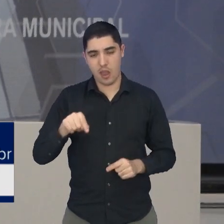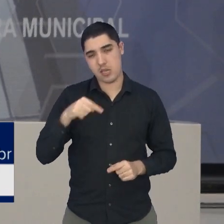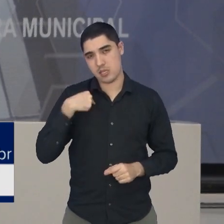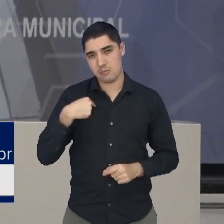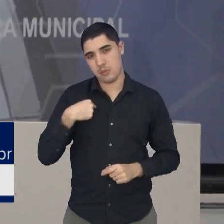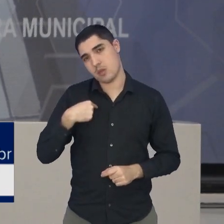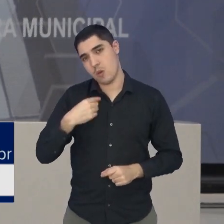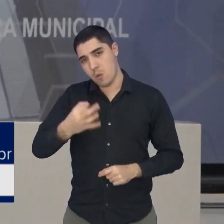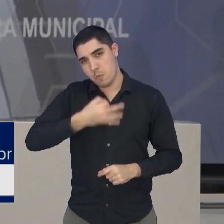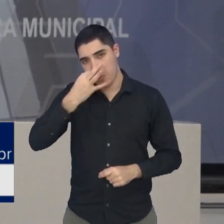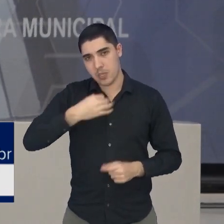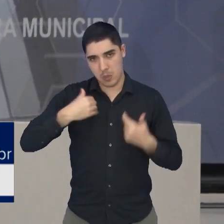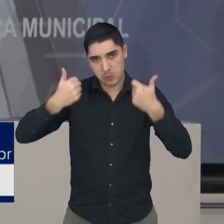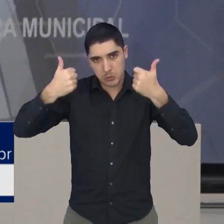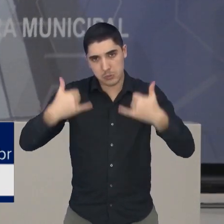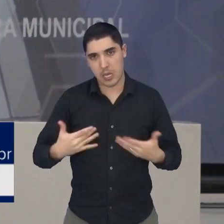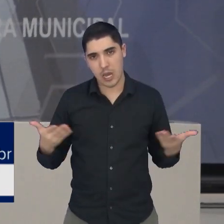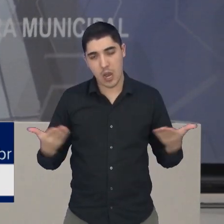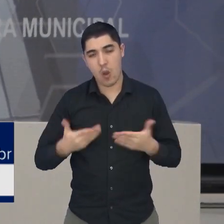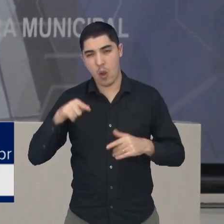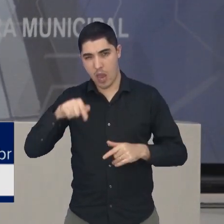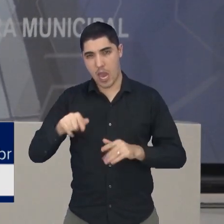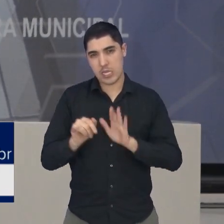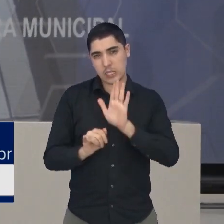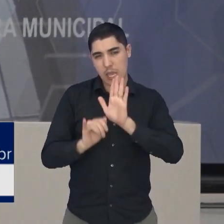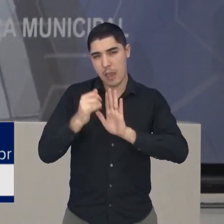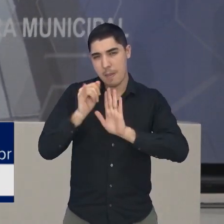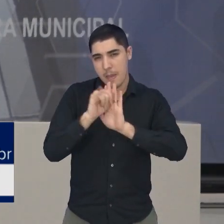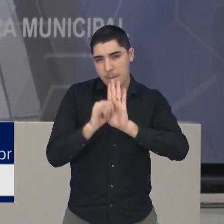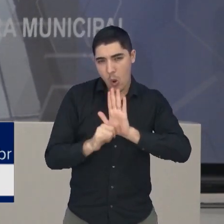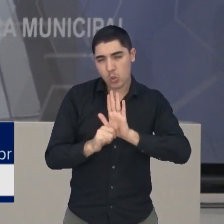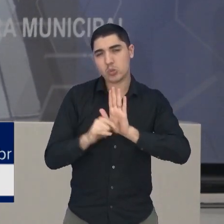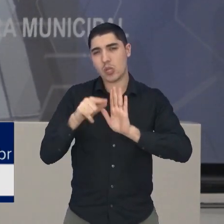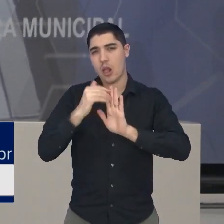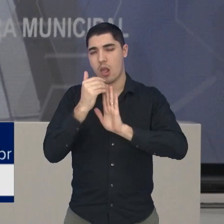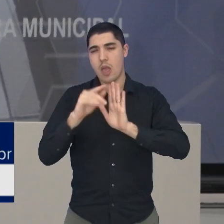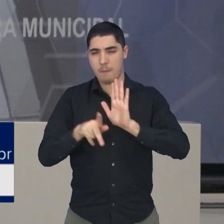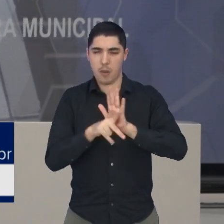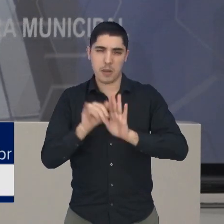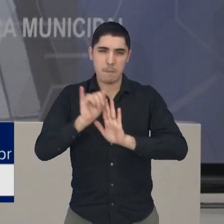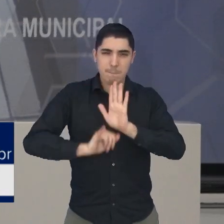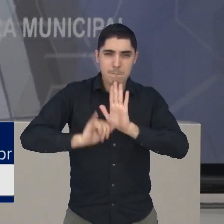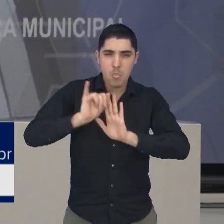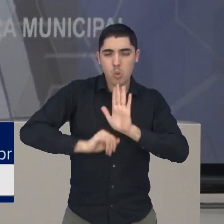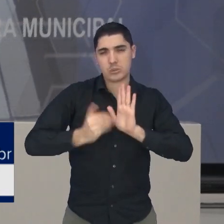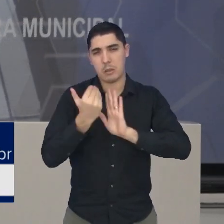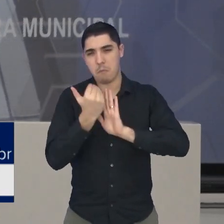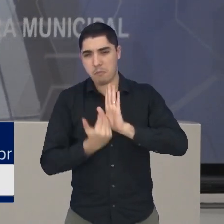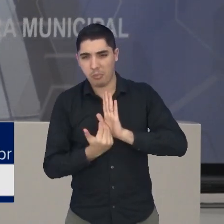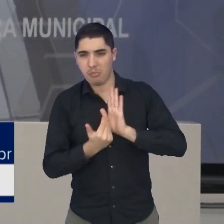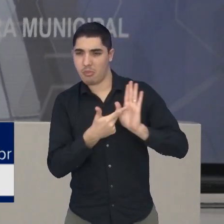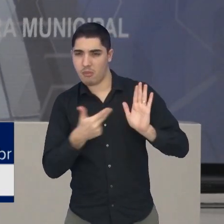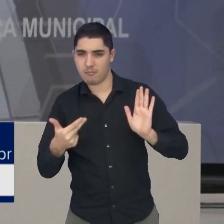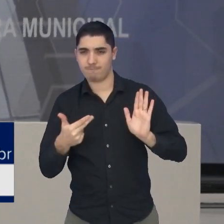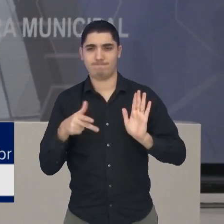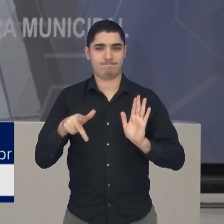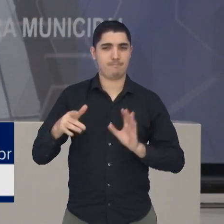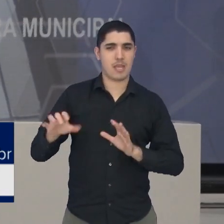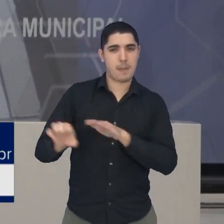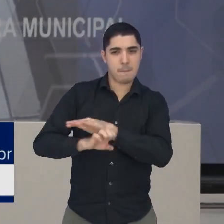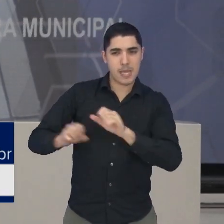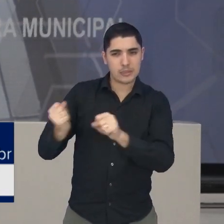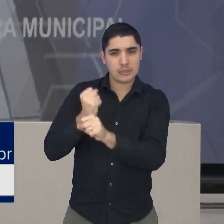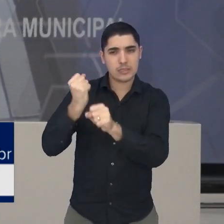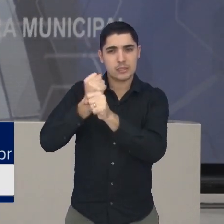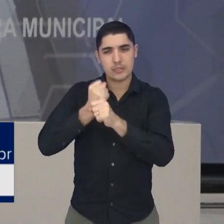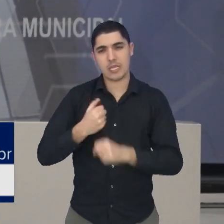perspectiva, que estas isenções dadas ao setor da construção civil acaba